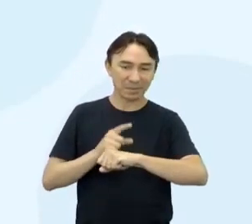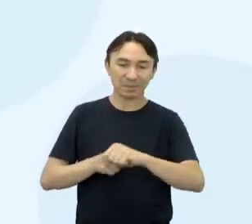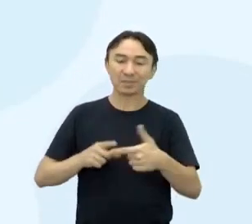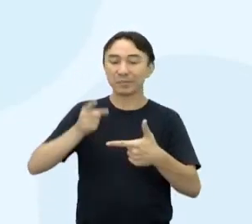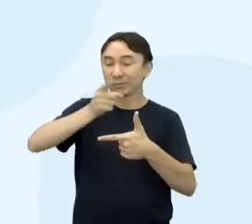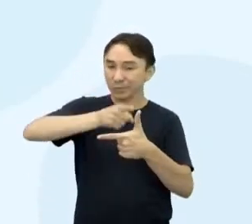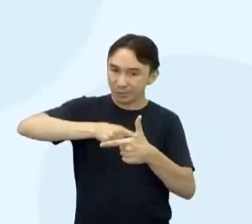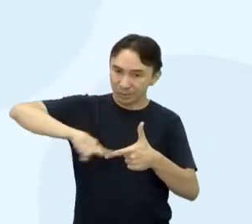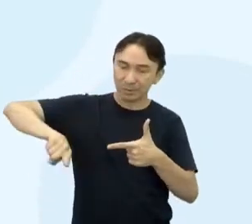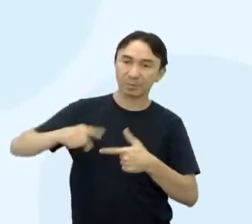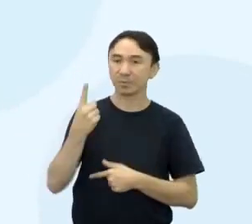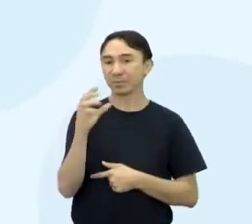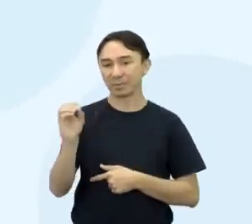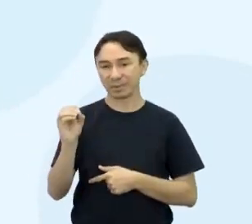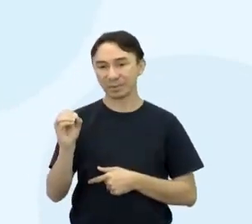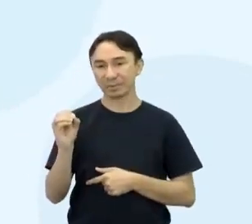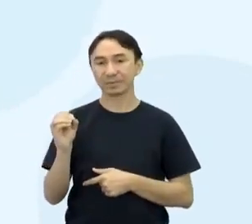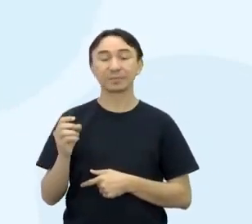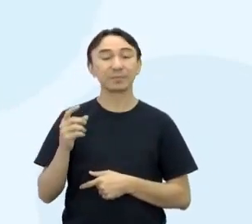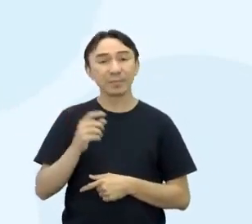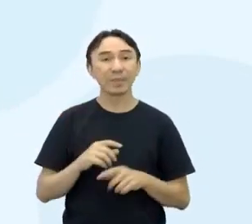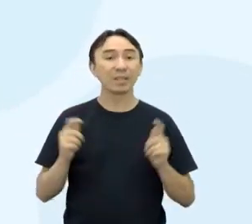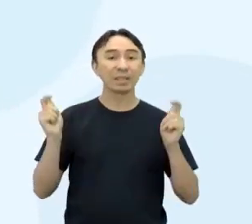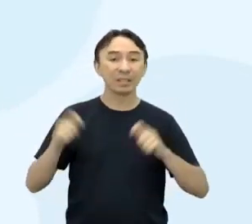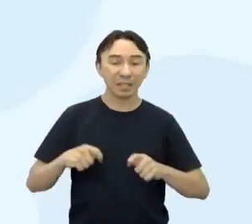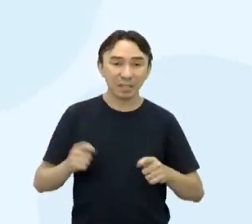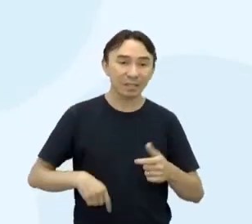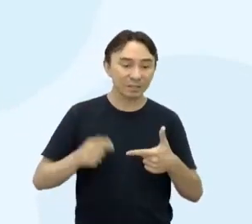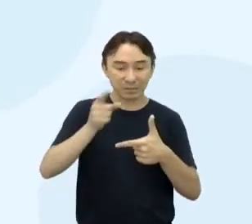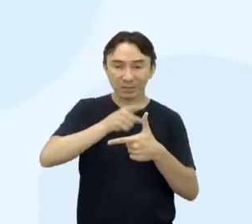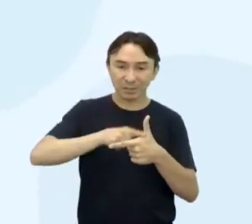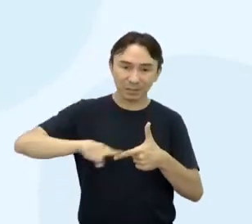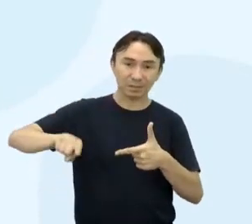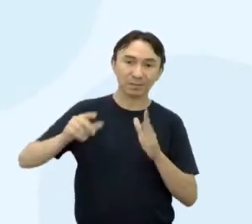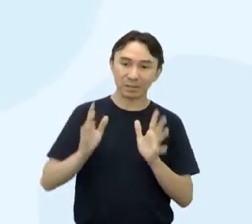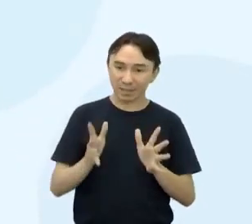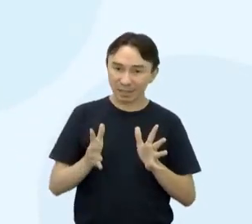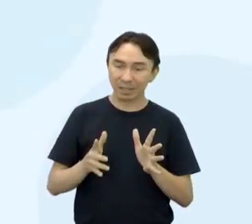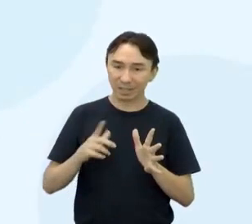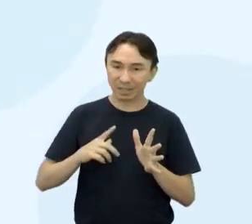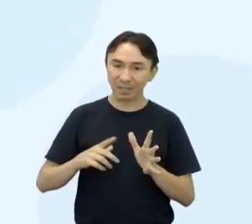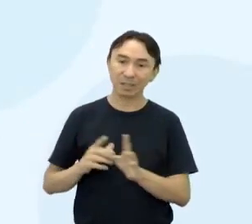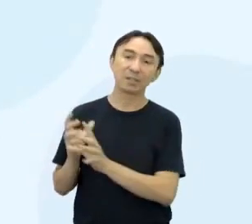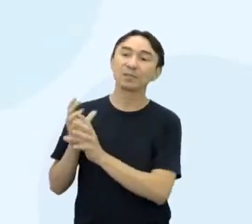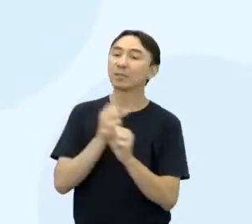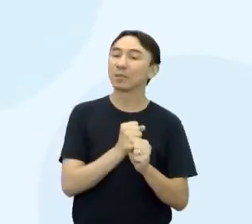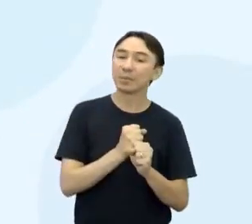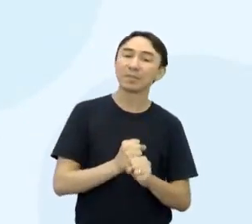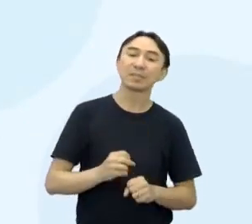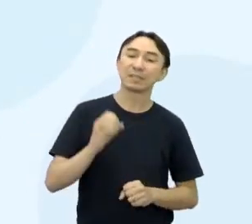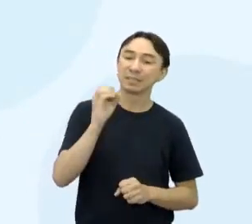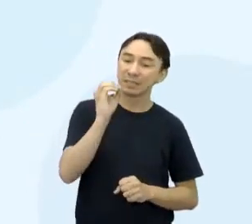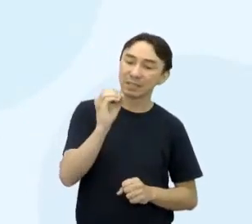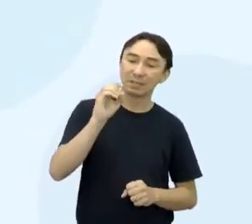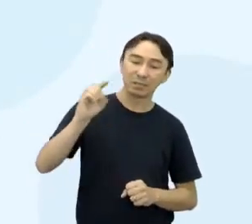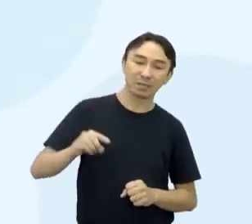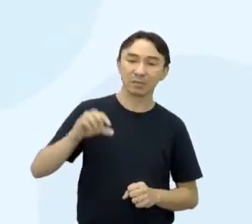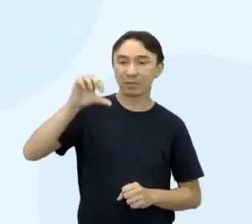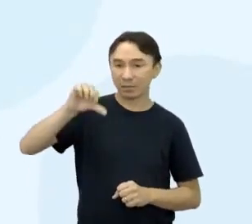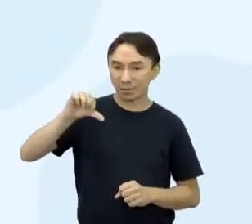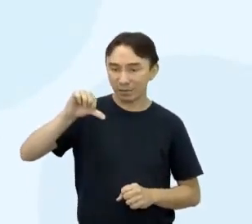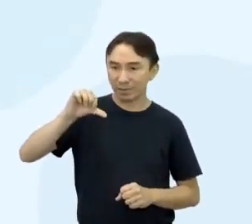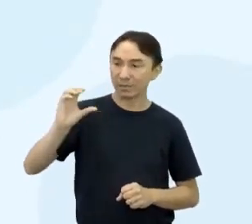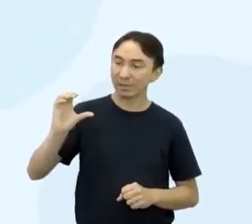10 medições. Que quando eu faço essa divisão vai dar 0,9 centímetros por segundo. Esse é o cálculo que eu tenho